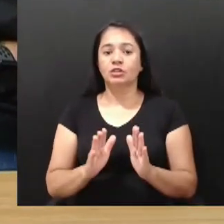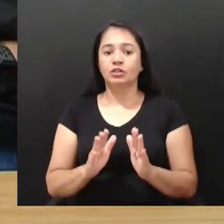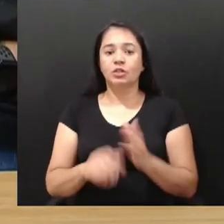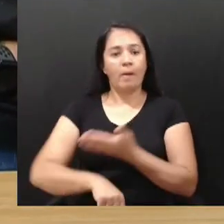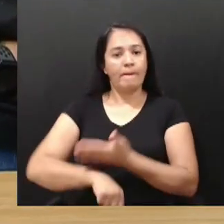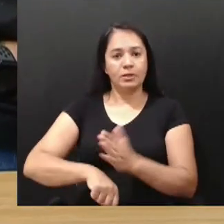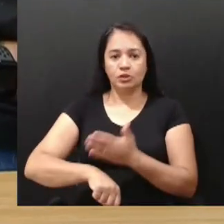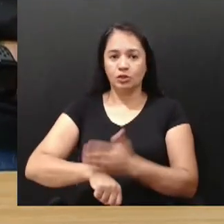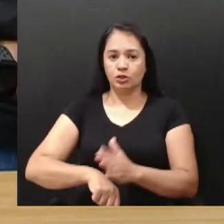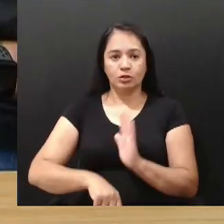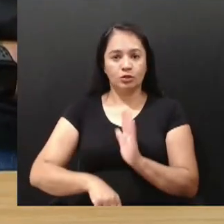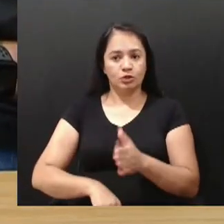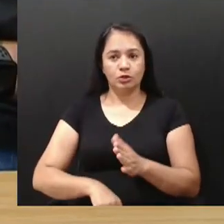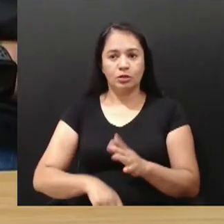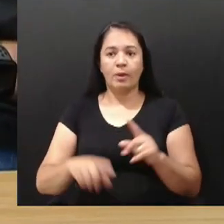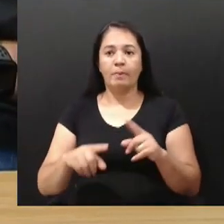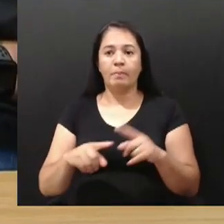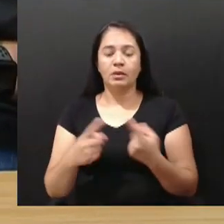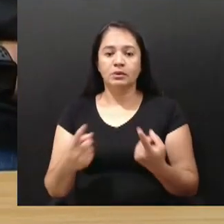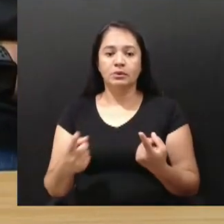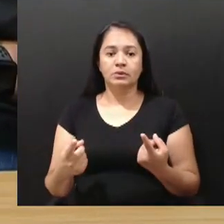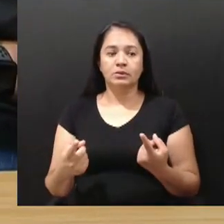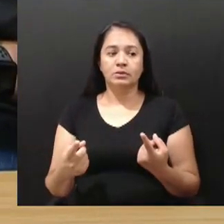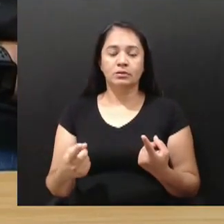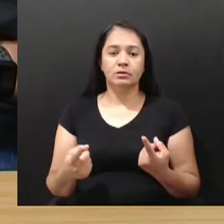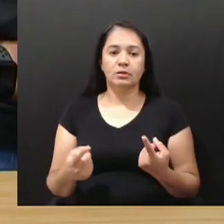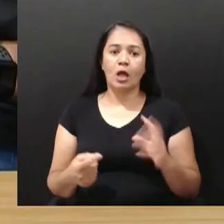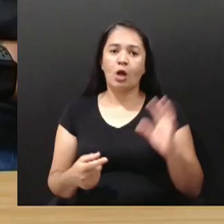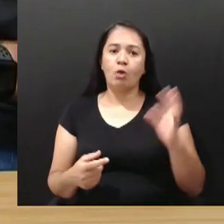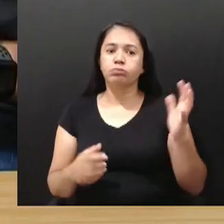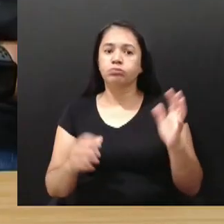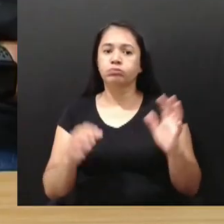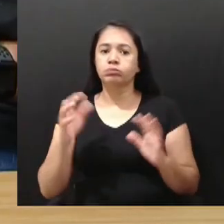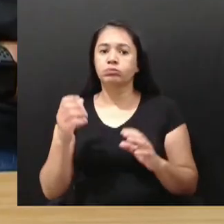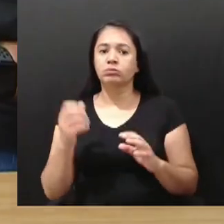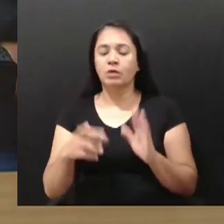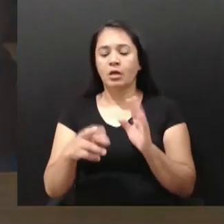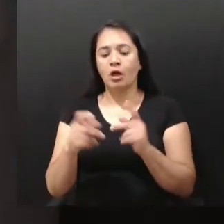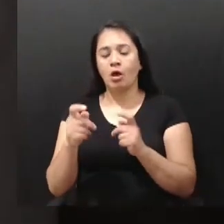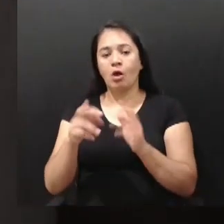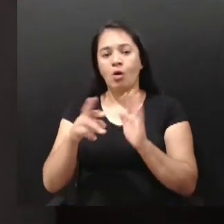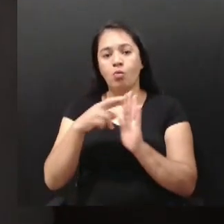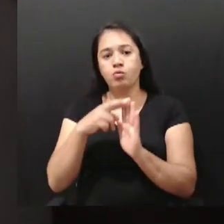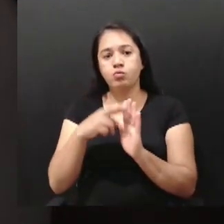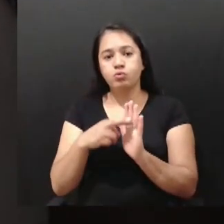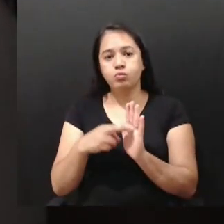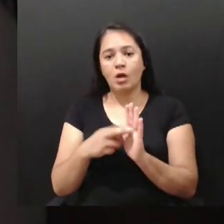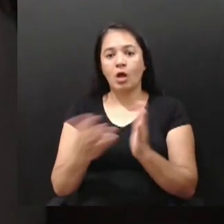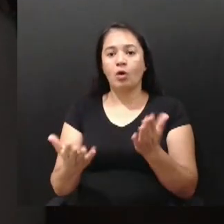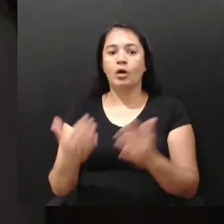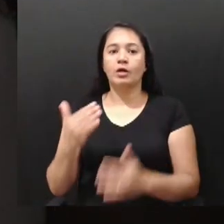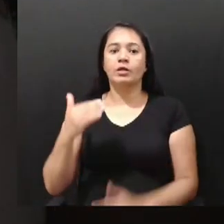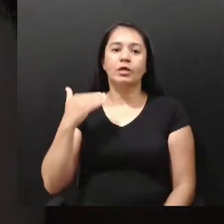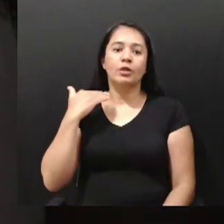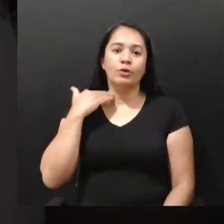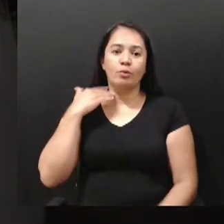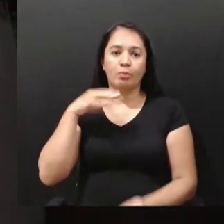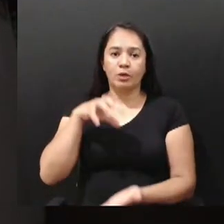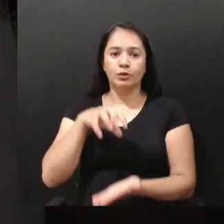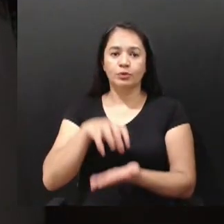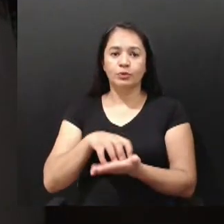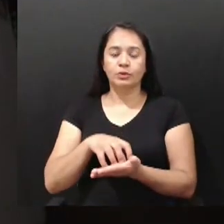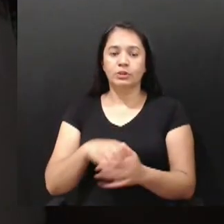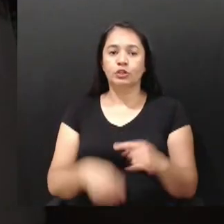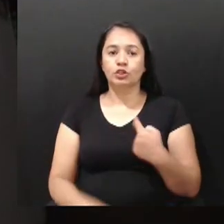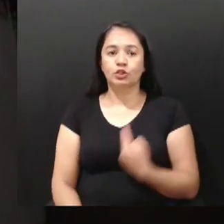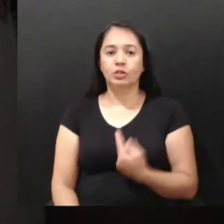tá? Mas está tendo a regulamentação disso pelo Banco Central. Então a gente ainda não sabe como ele